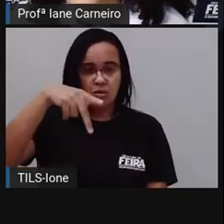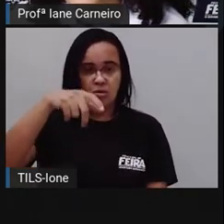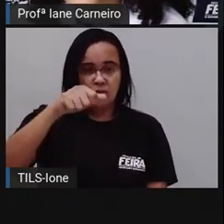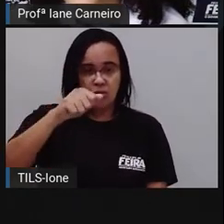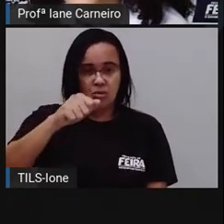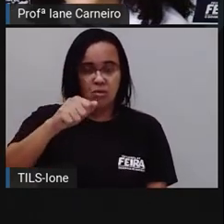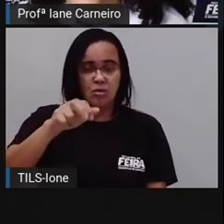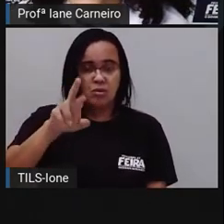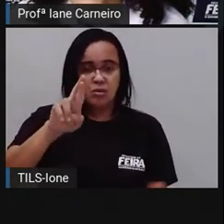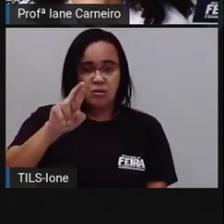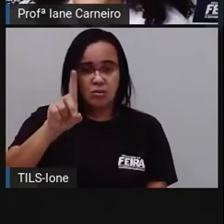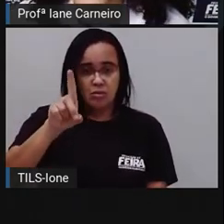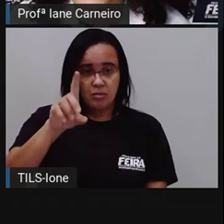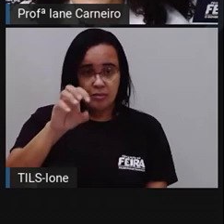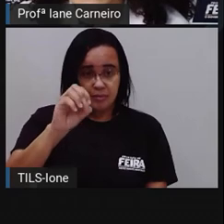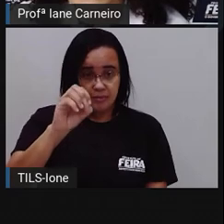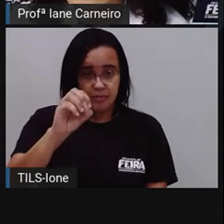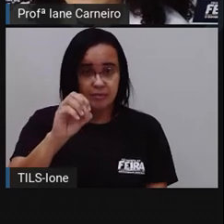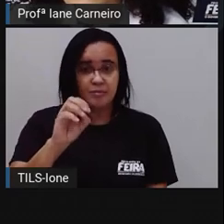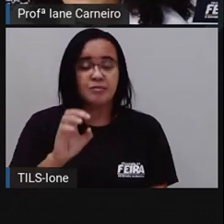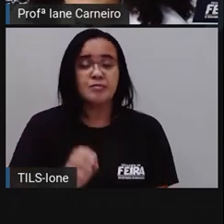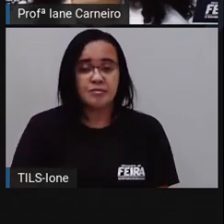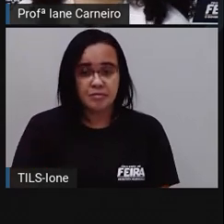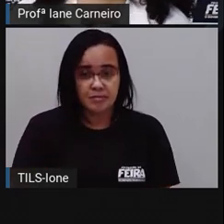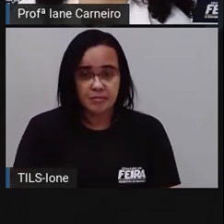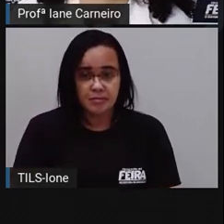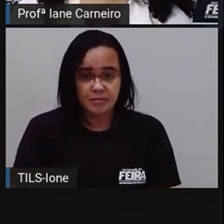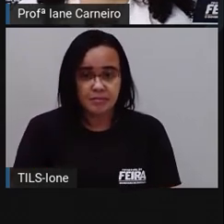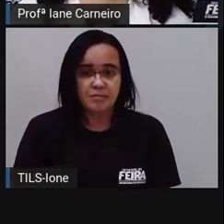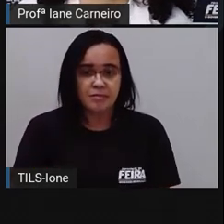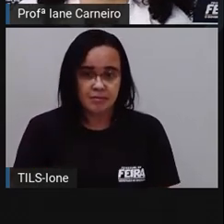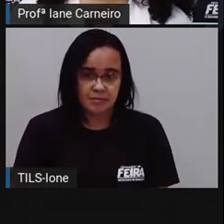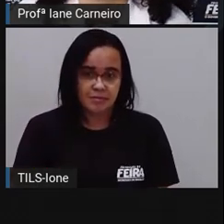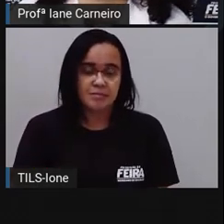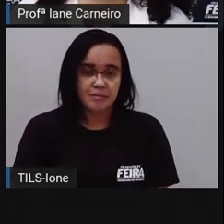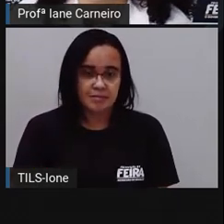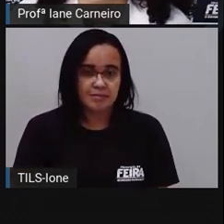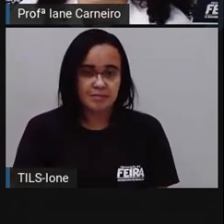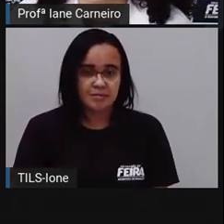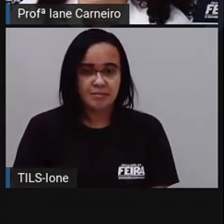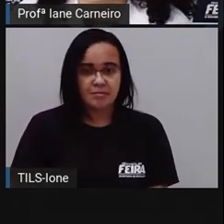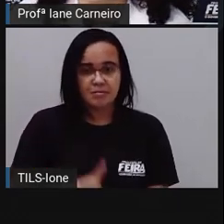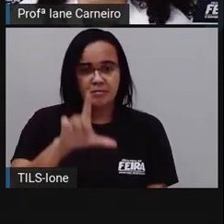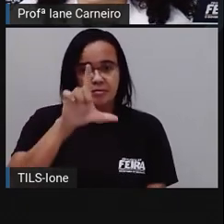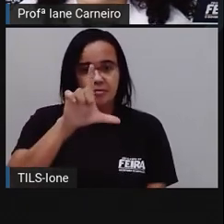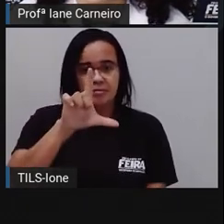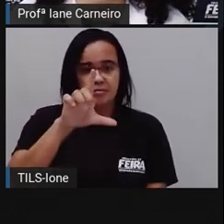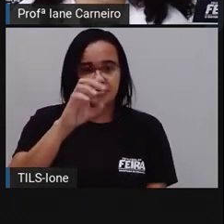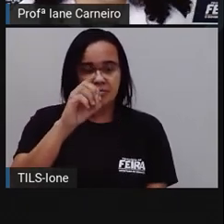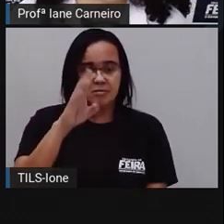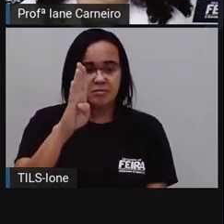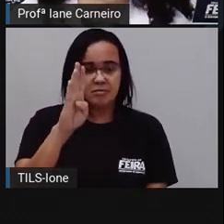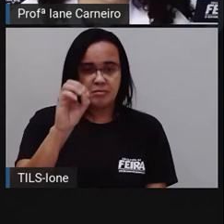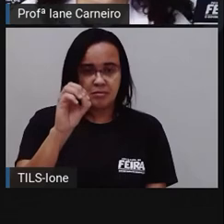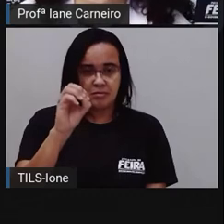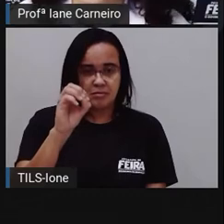tem o lobo e tem o quê? A lhama. Ó, o lobo aqui e a